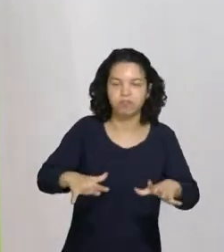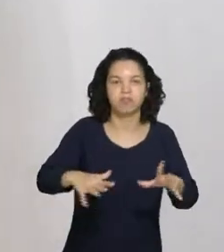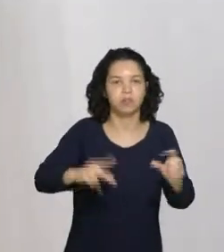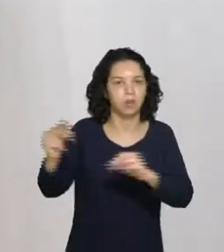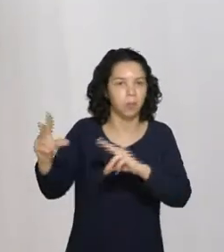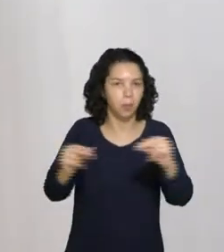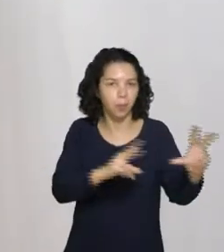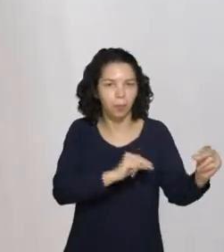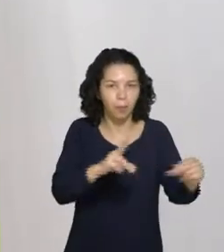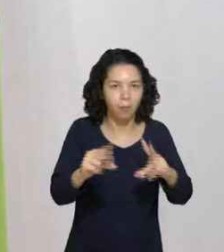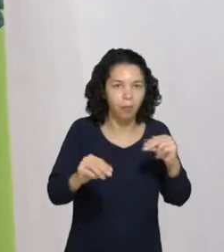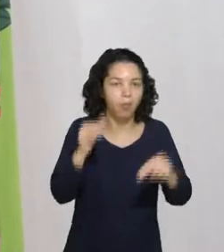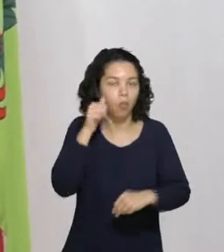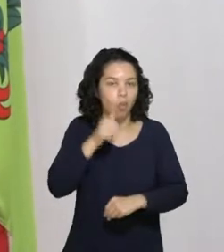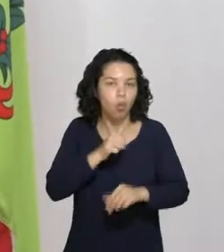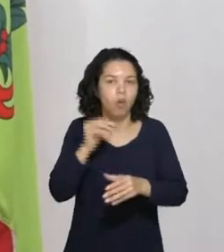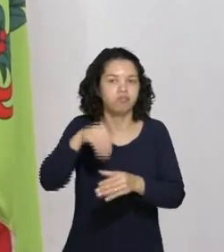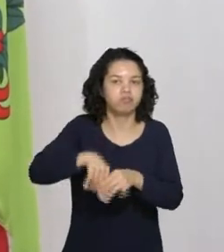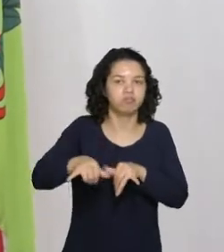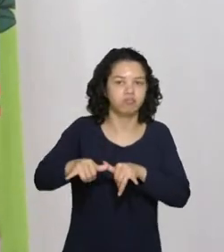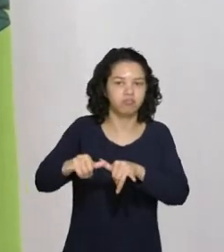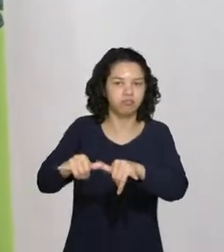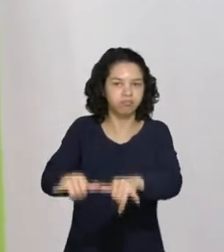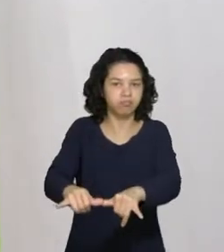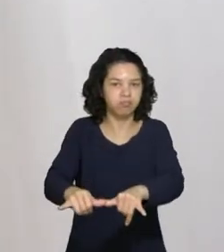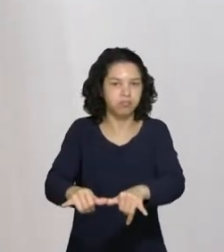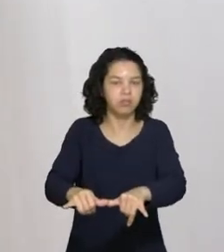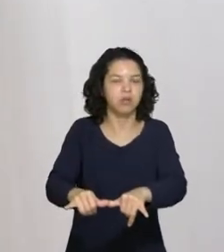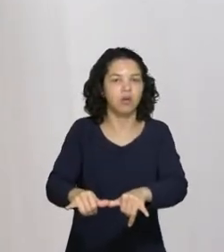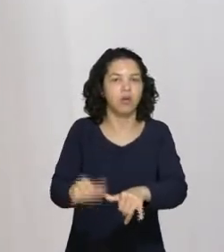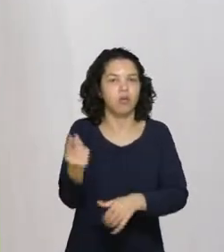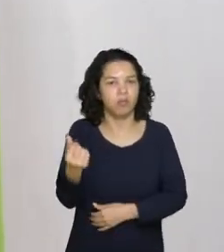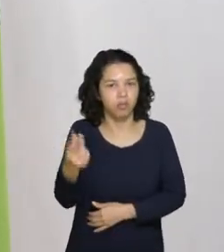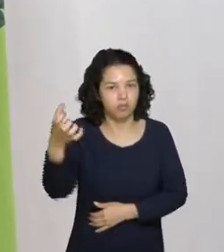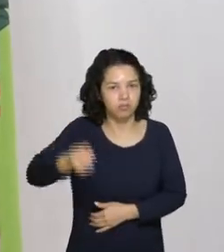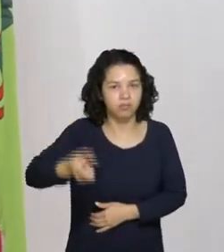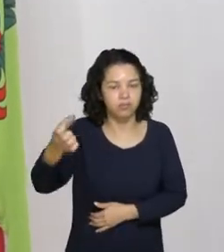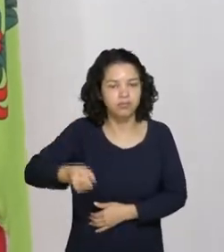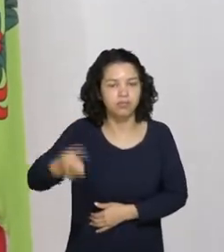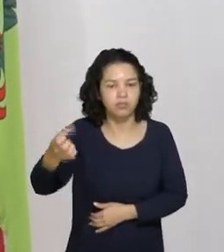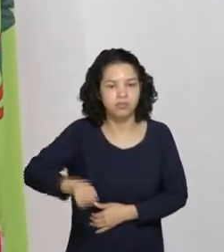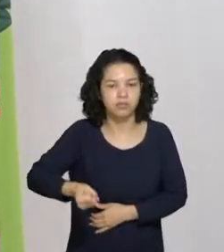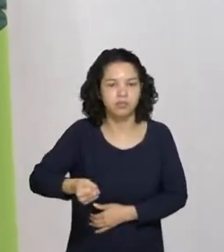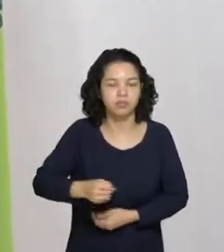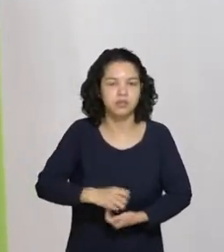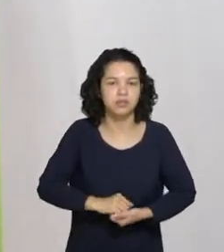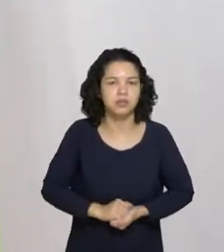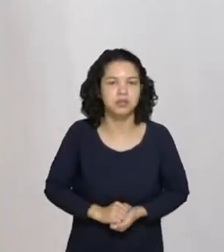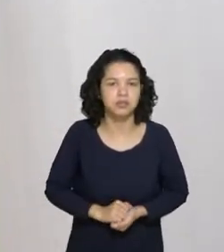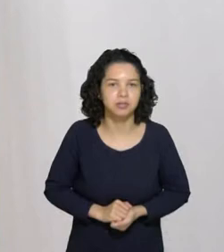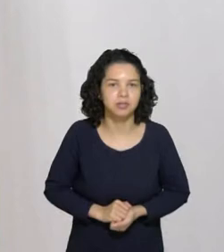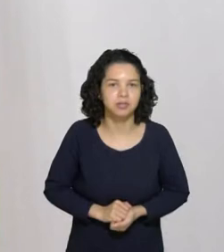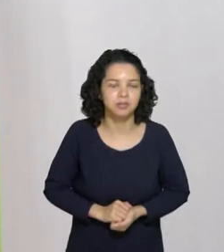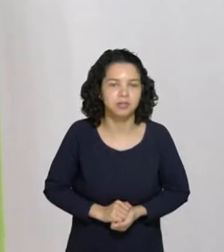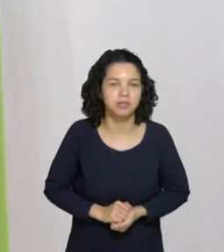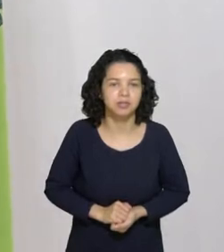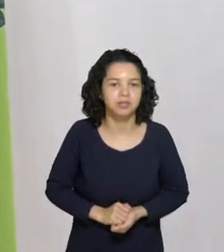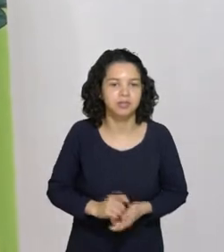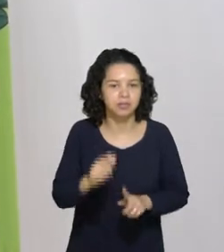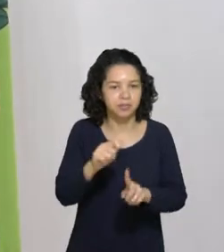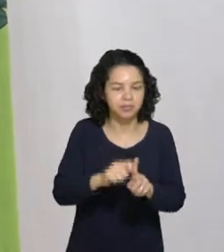mulheres no supermercado, né? O preço do leite em Santa Catarina. há um mês